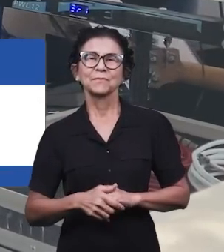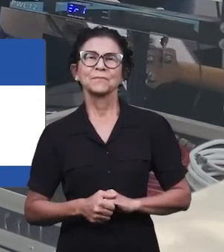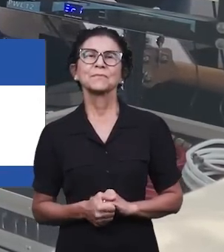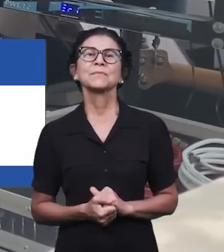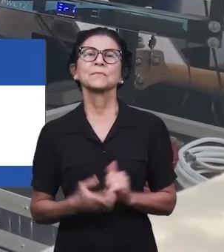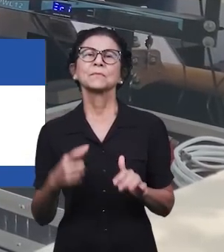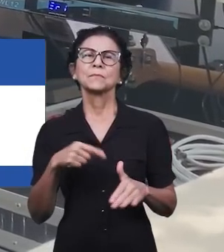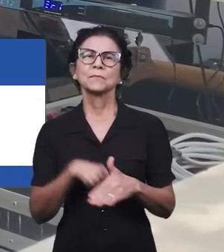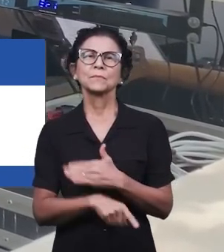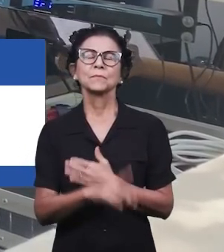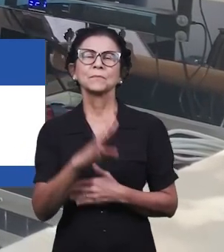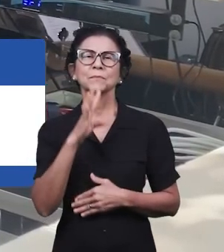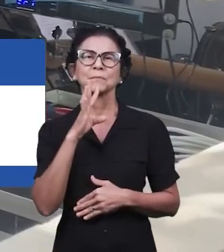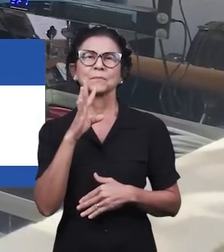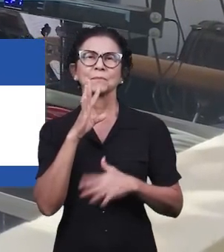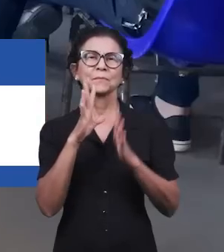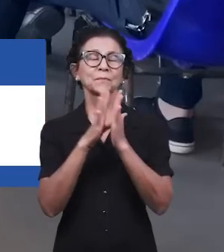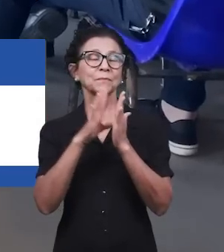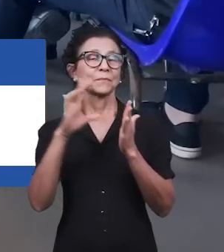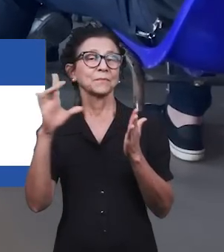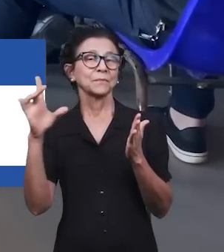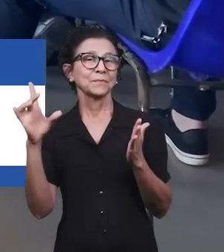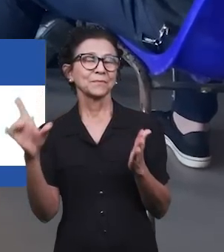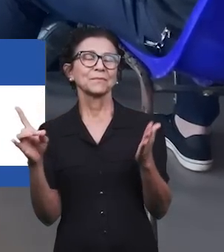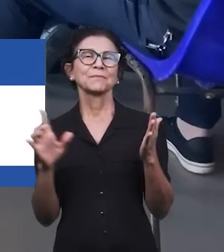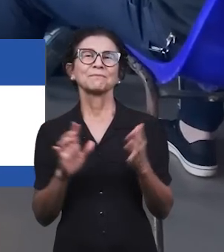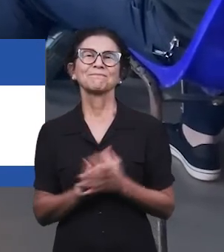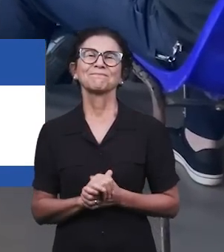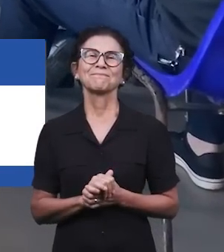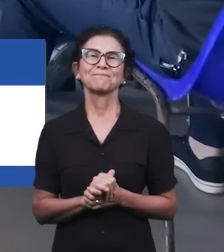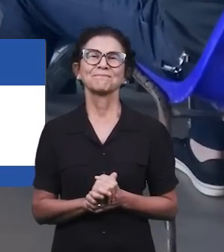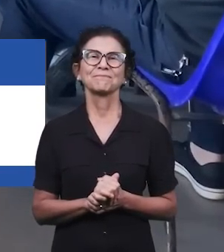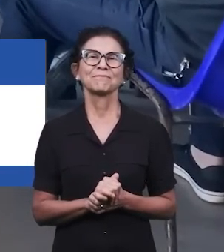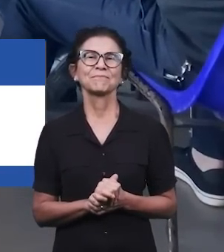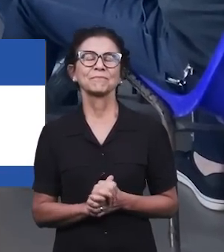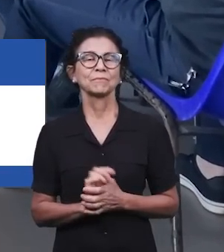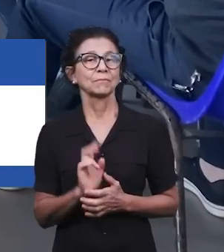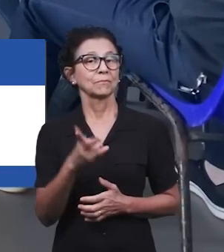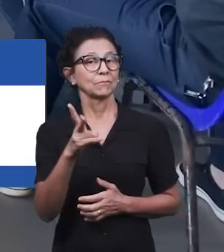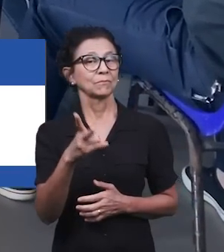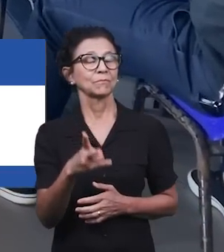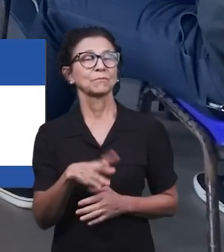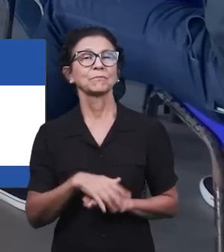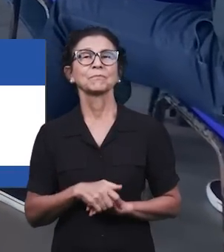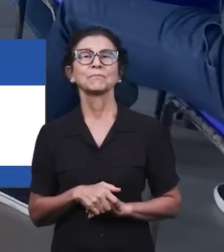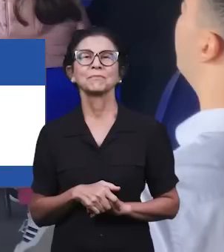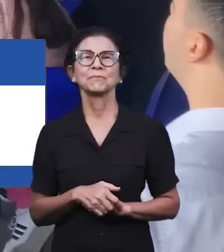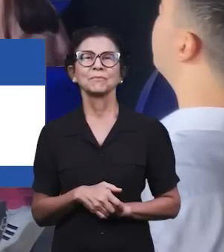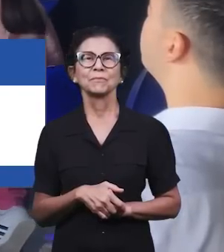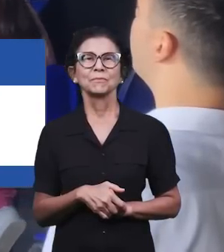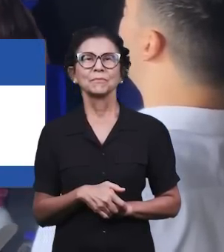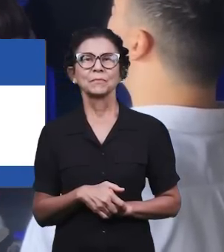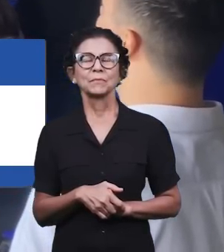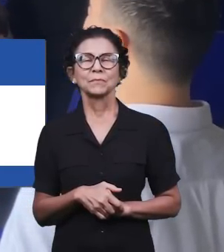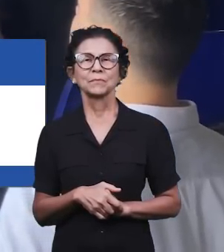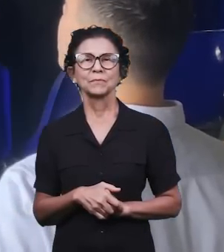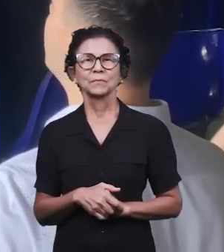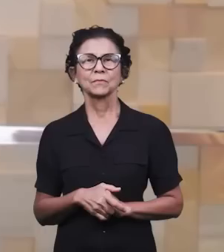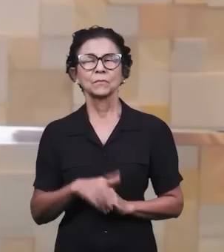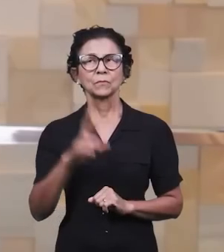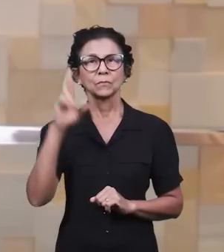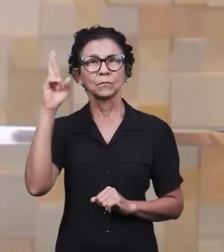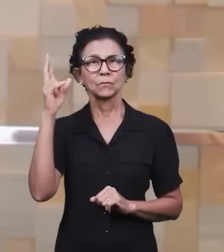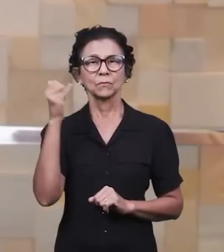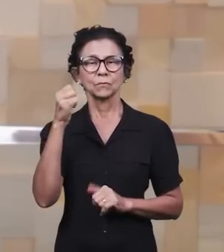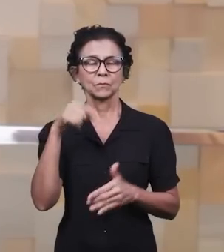o conhecimento bíblico. O dia continuou com orientações práticas, onde ao final o Senhor falou profundamente aos